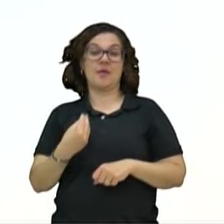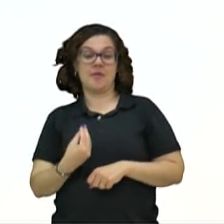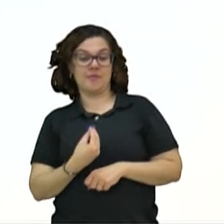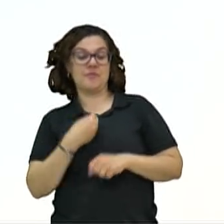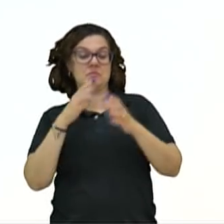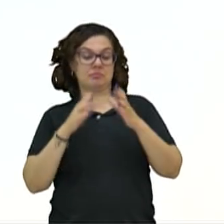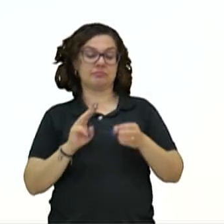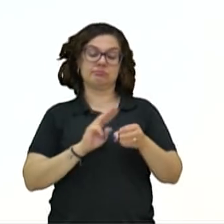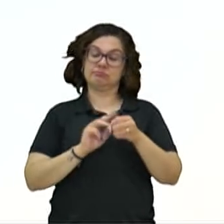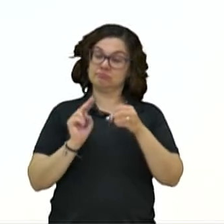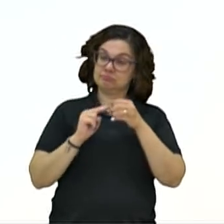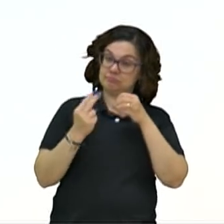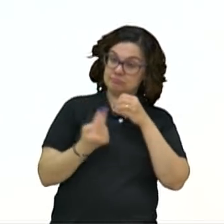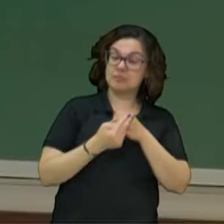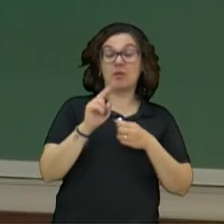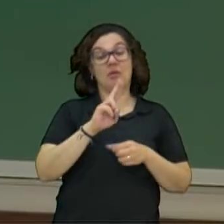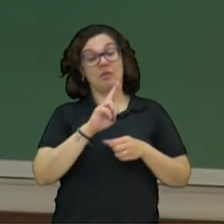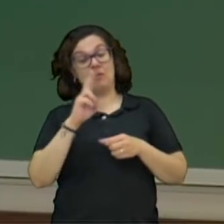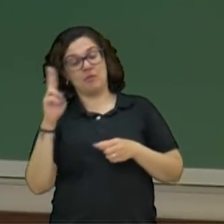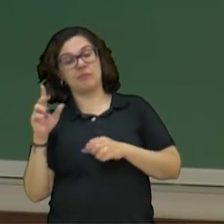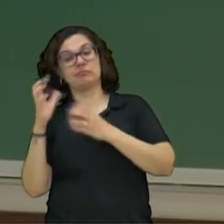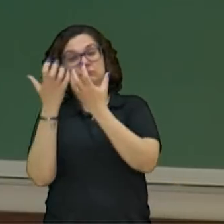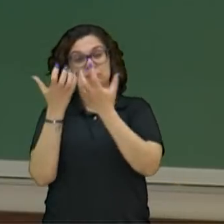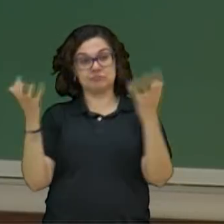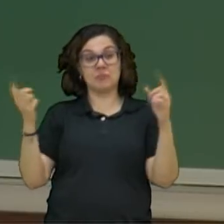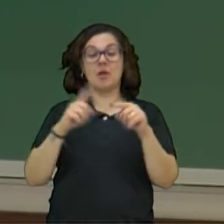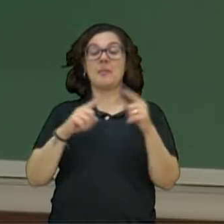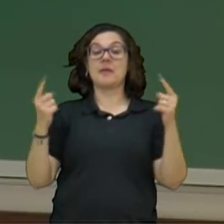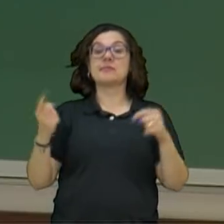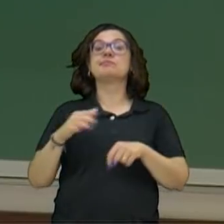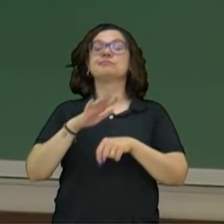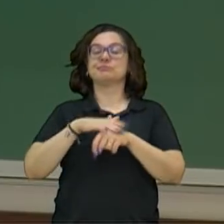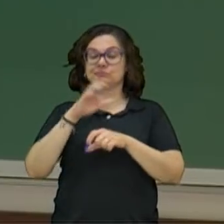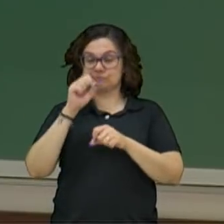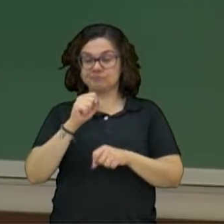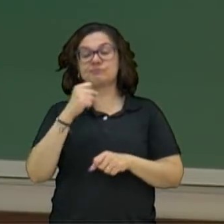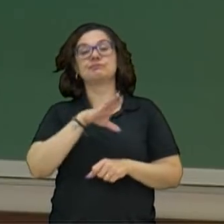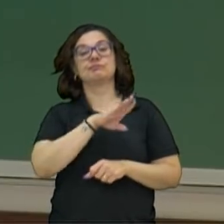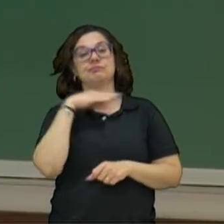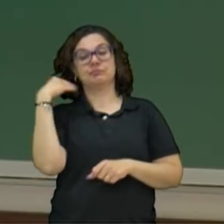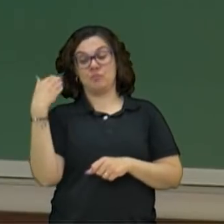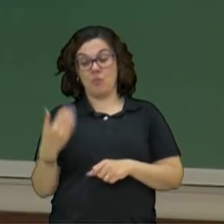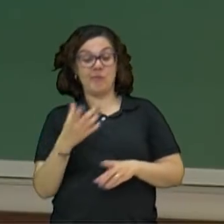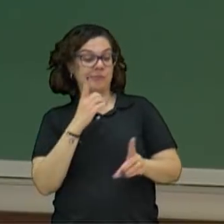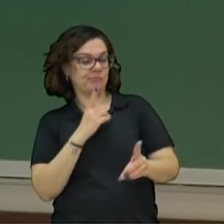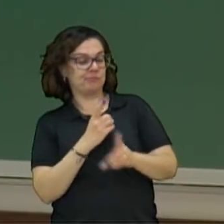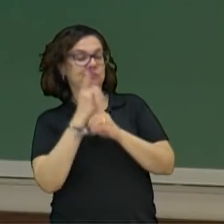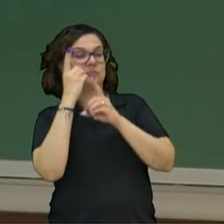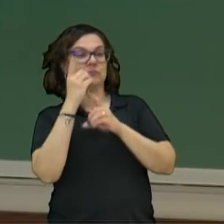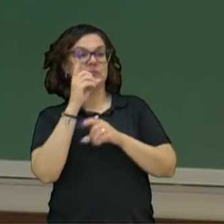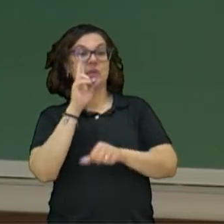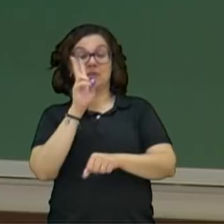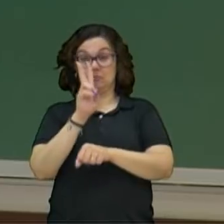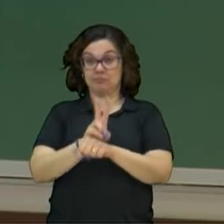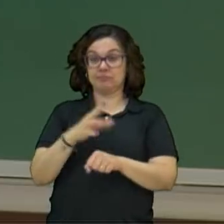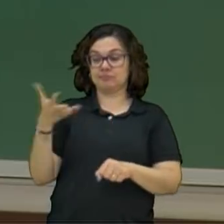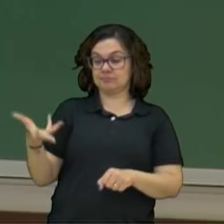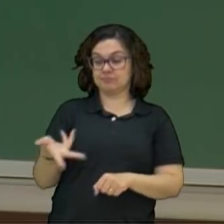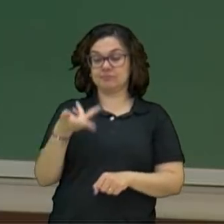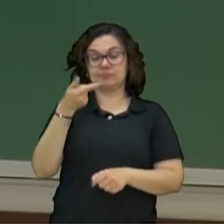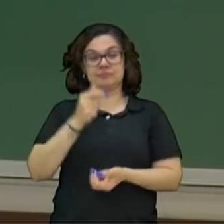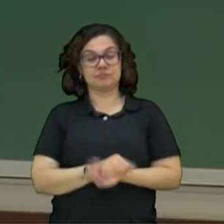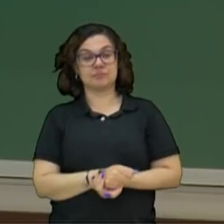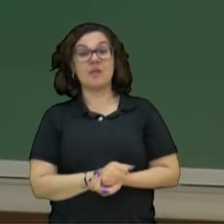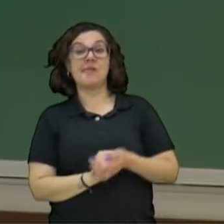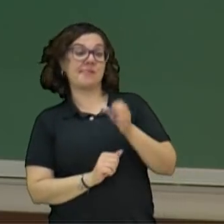áreas urbanas e tal, mas que é uma doença fatal se não for detectada e tratada a tempo, né? Então,